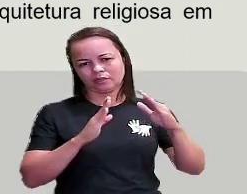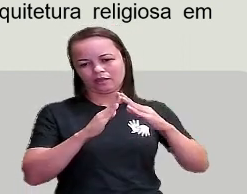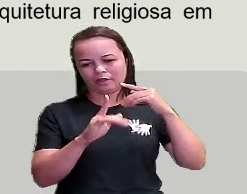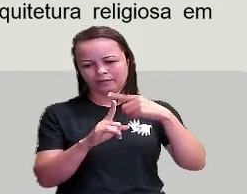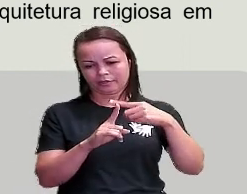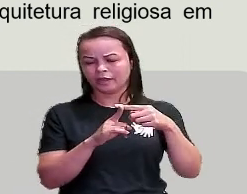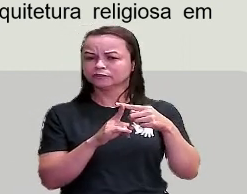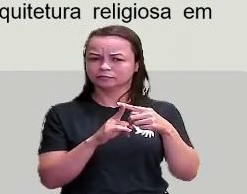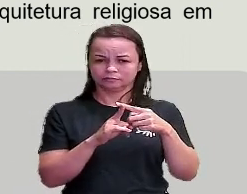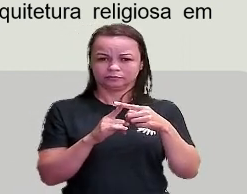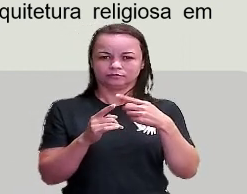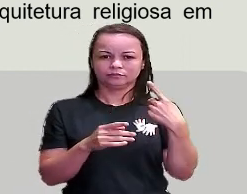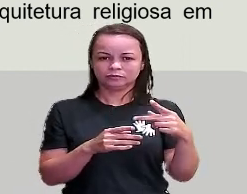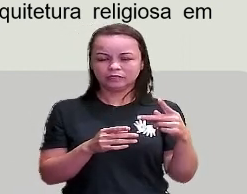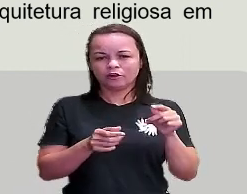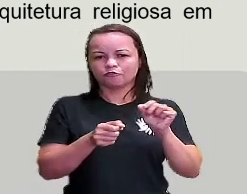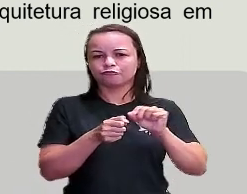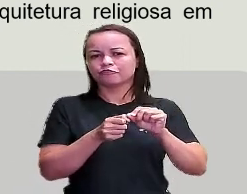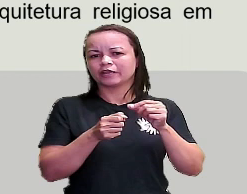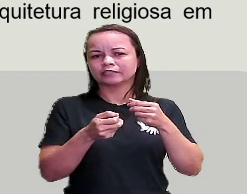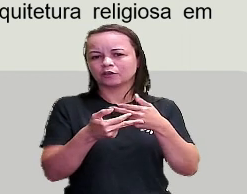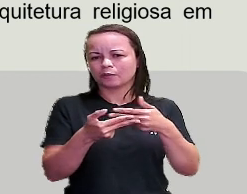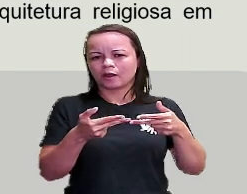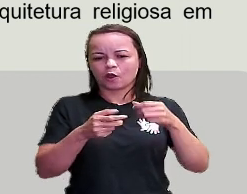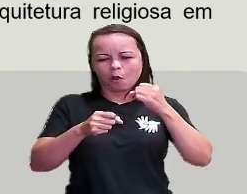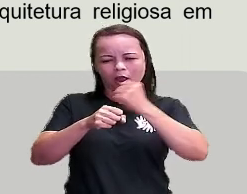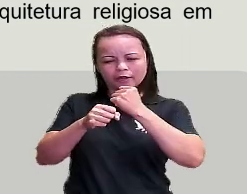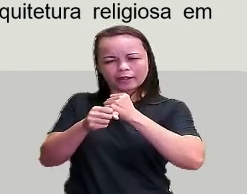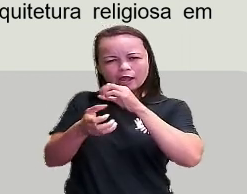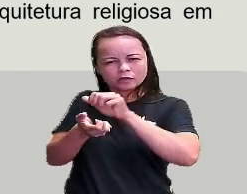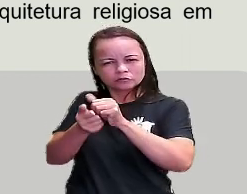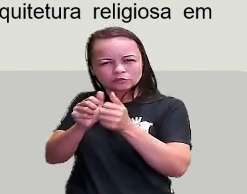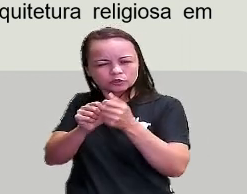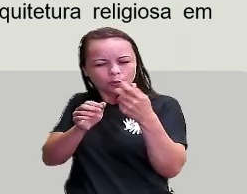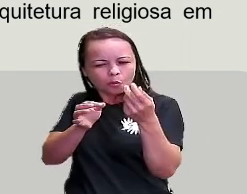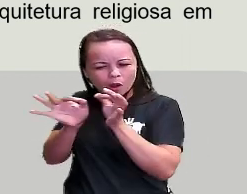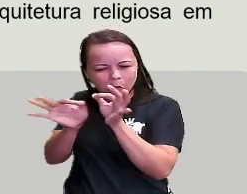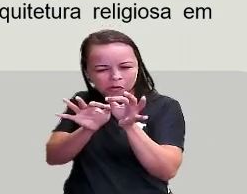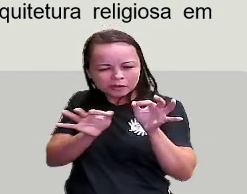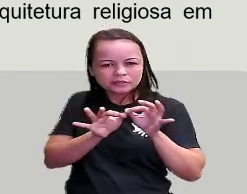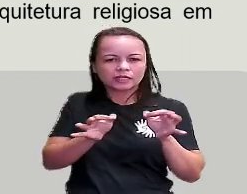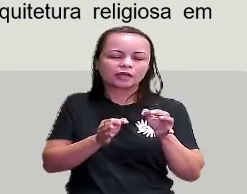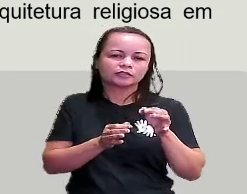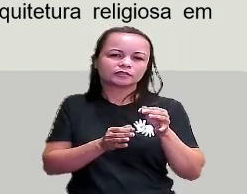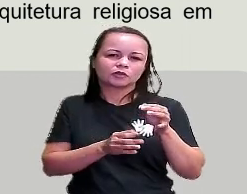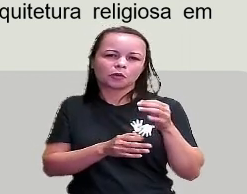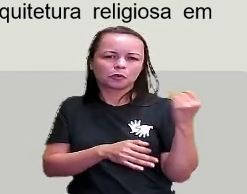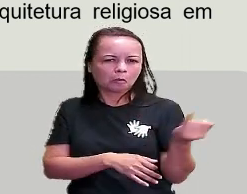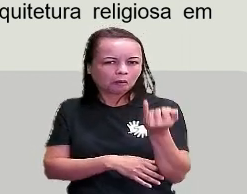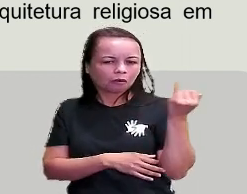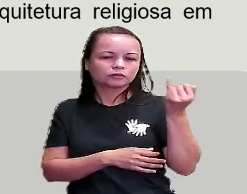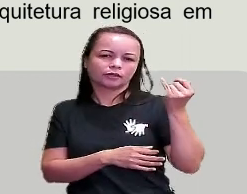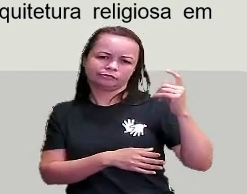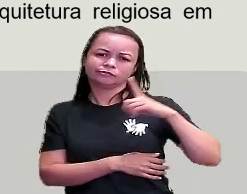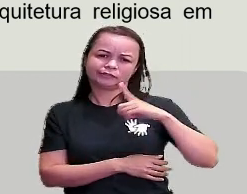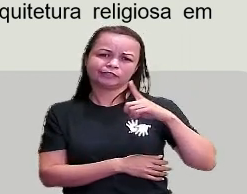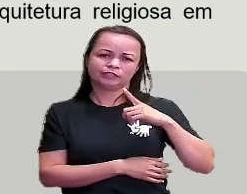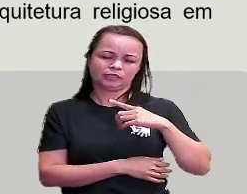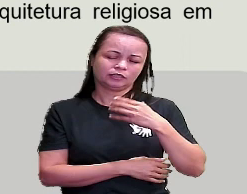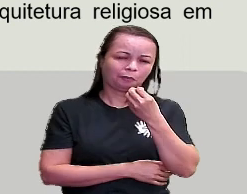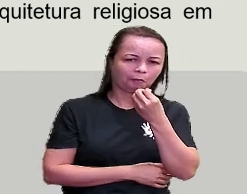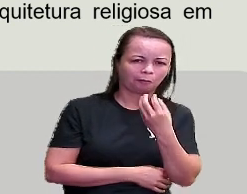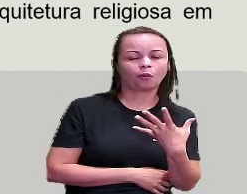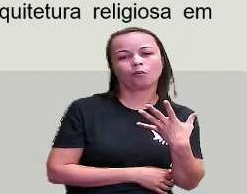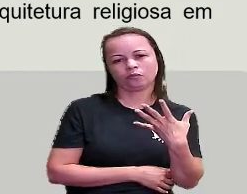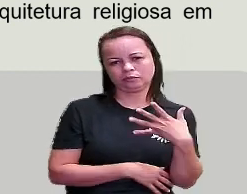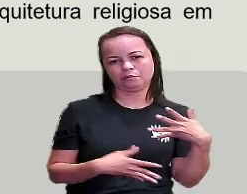com a arquitetura que melhor que se tinha naquela época, que era com o melhor arquiteto, era com a melhor riqueza que se tinha, com tudo do bom, do